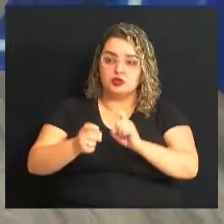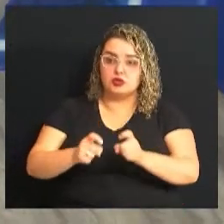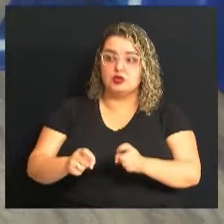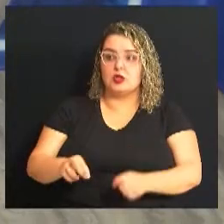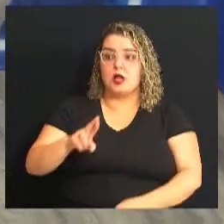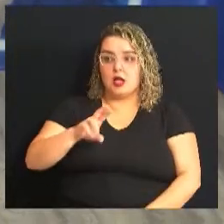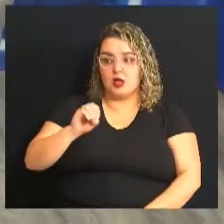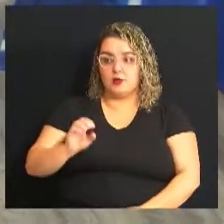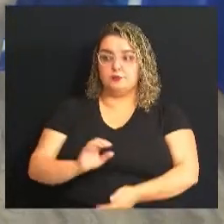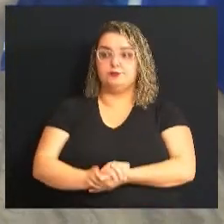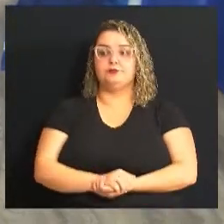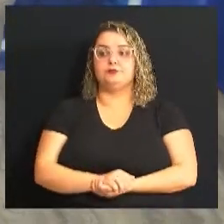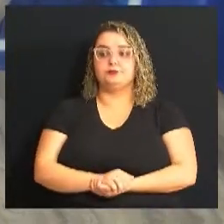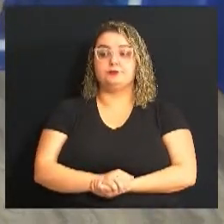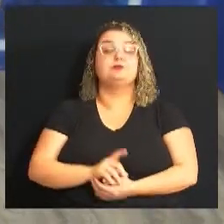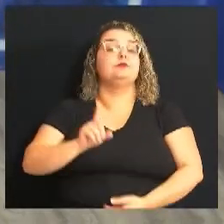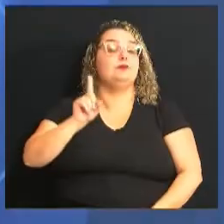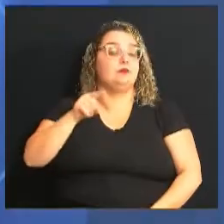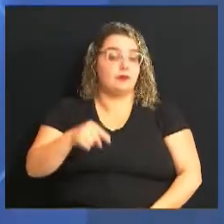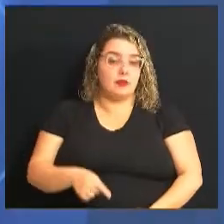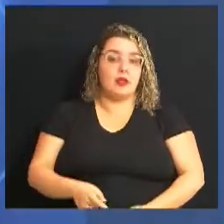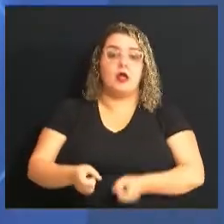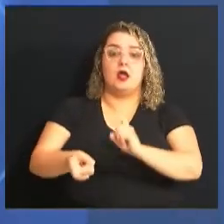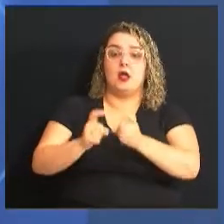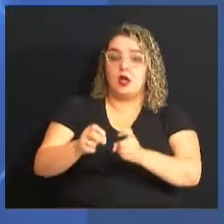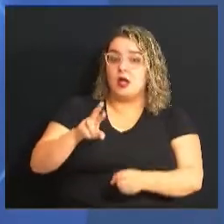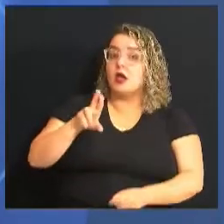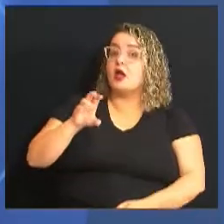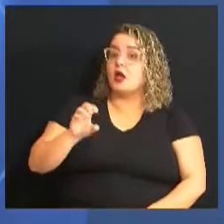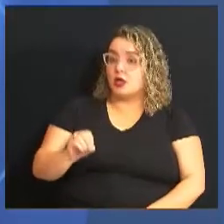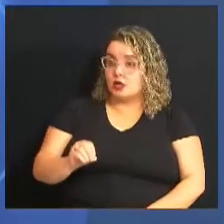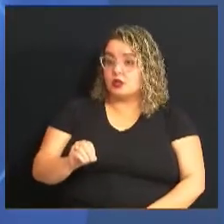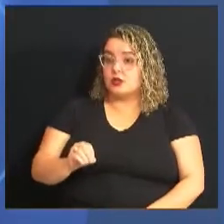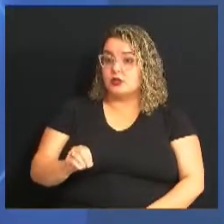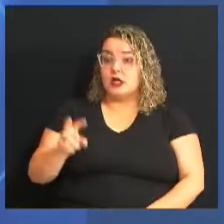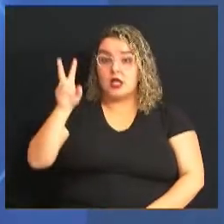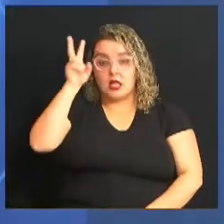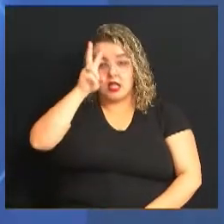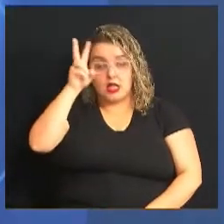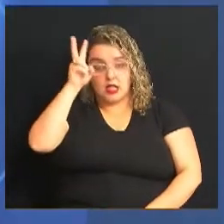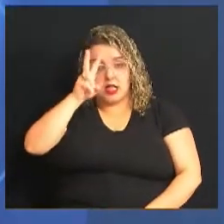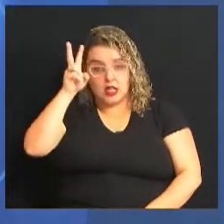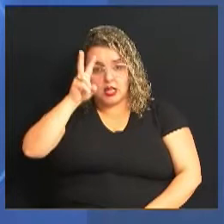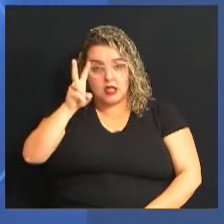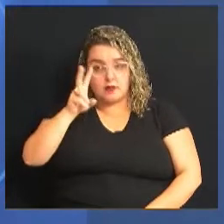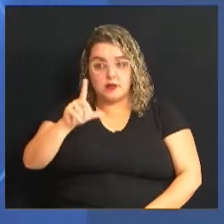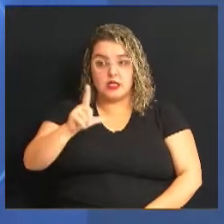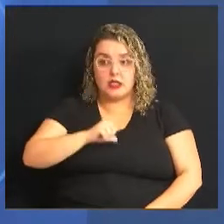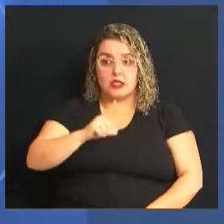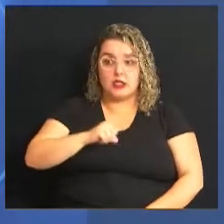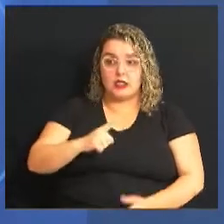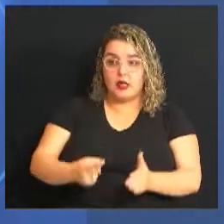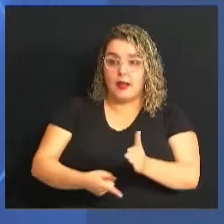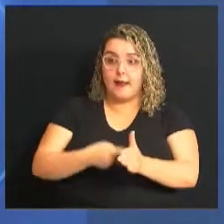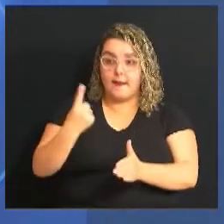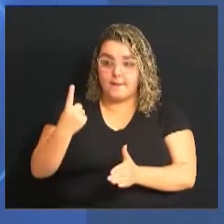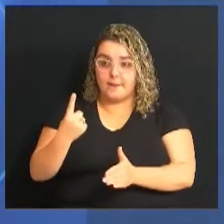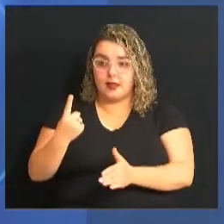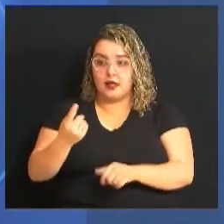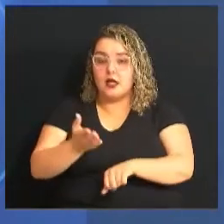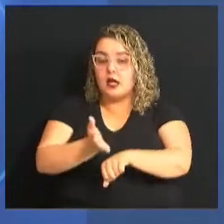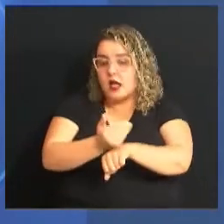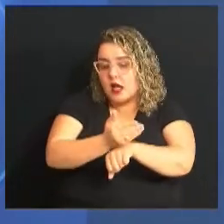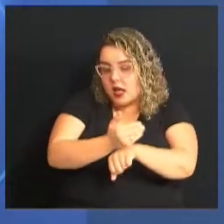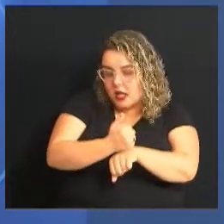ordinária. Nós tivemos a reunião ordinária e a gente lembra que a gente teve, primeiramente, antes da